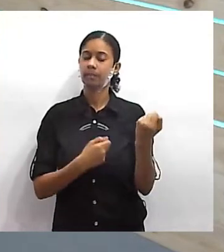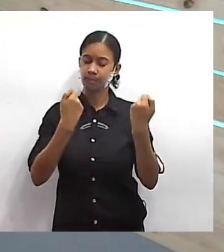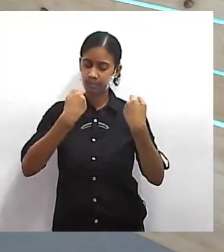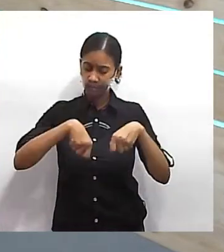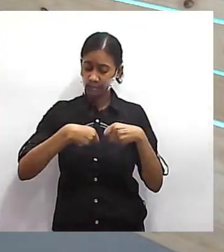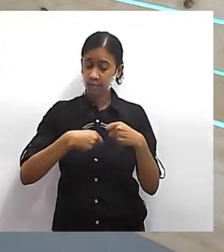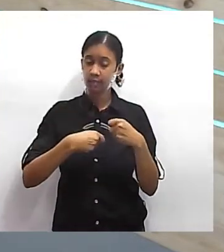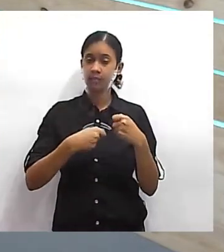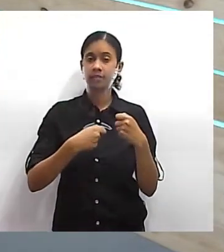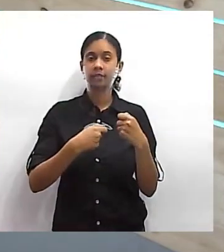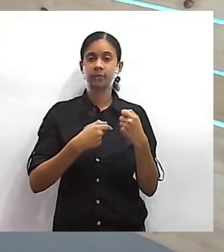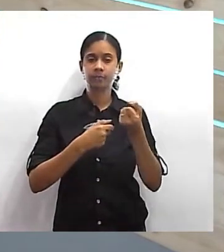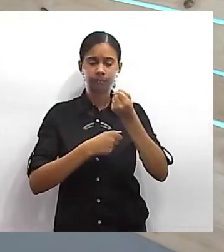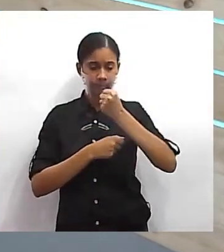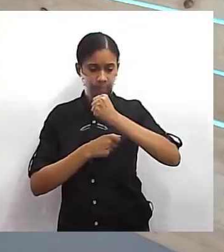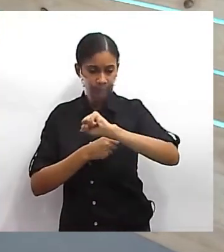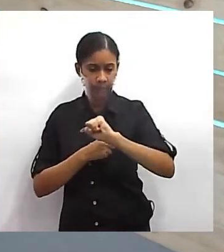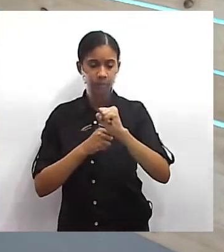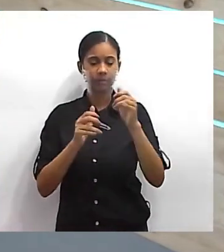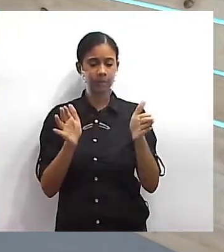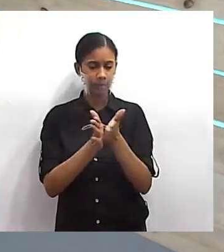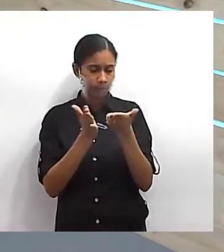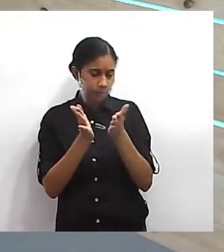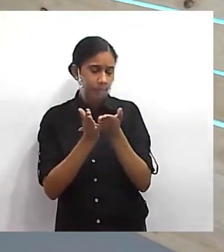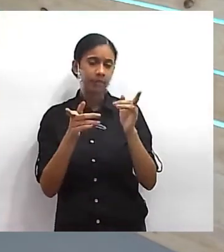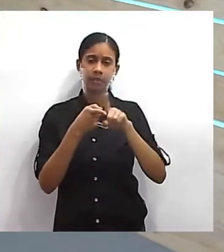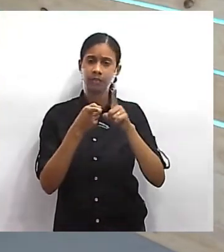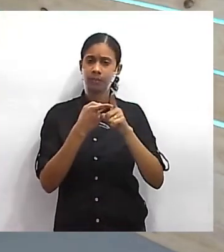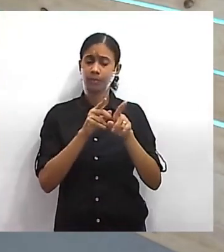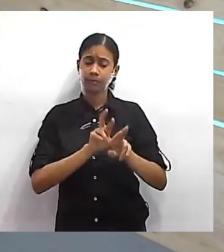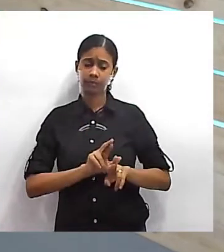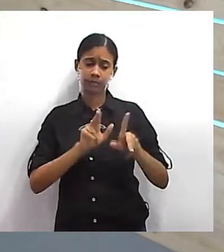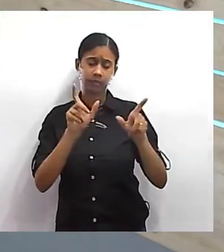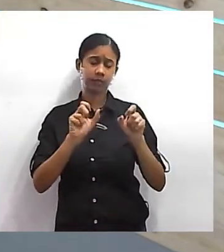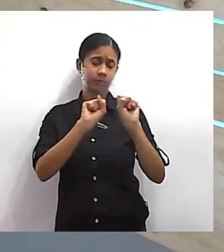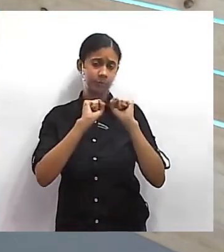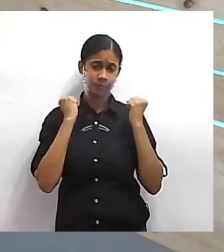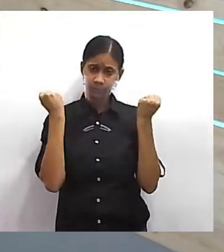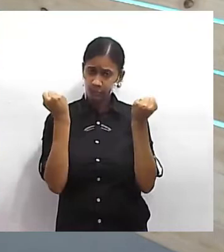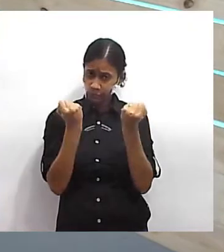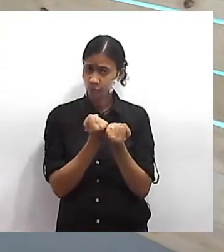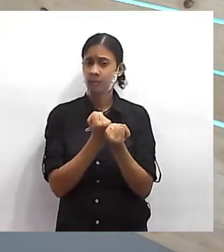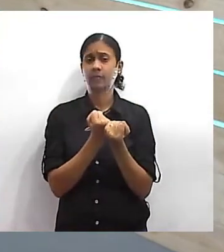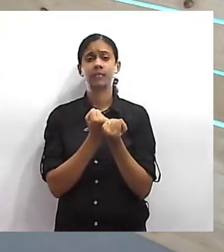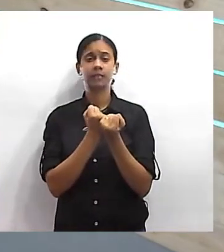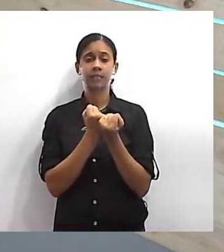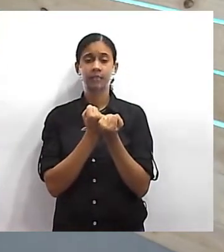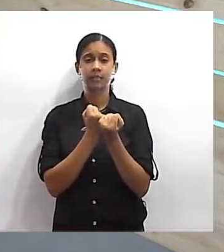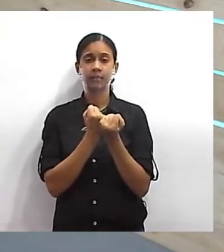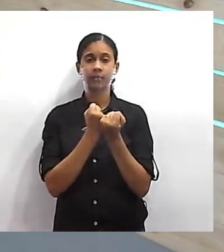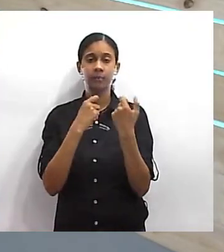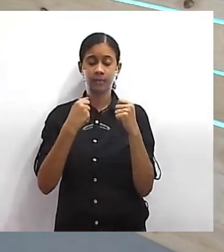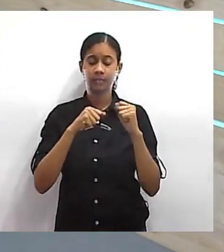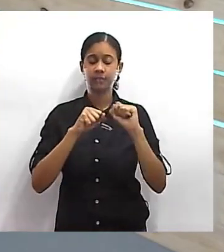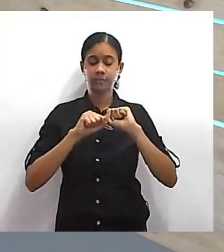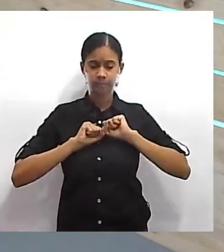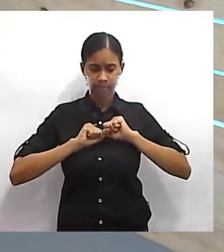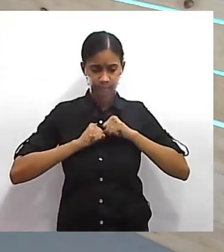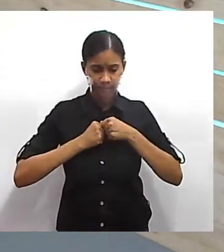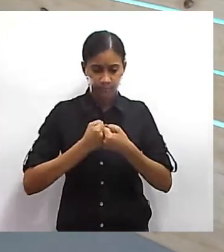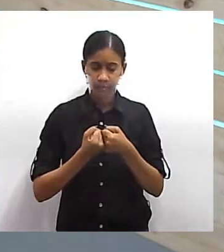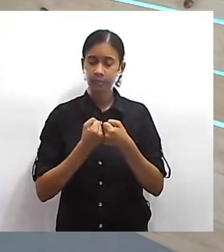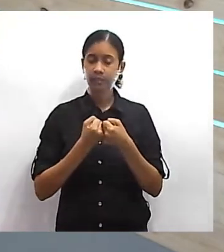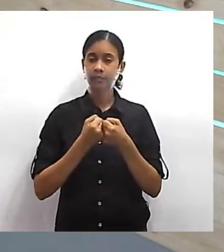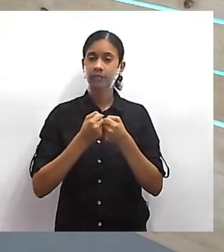pobreza, é necessário combater a desigualdade social, é necessário fortalecer as instituições, é necessário fazer com